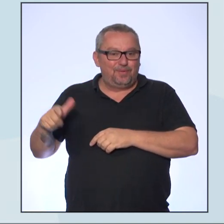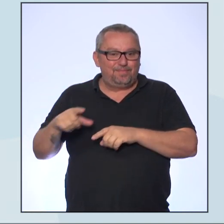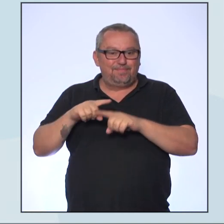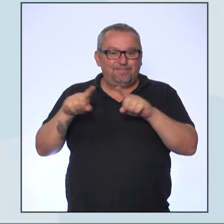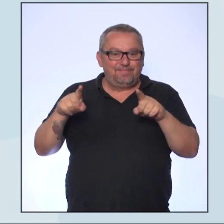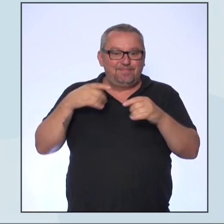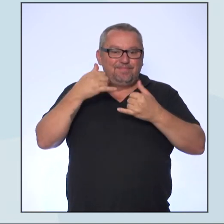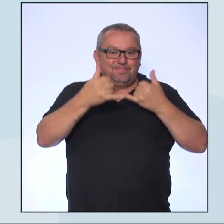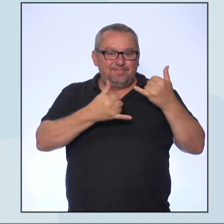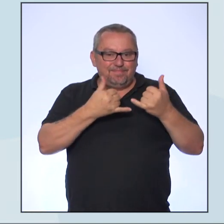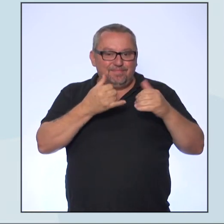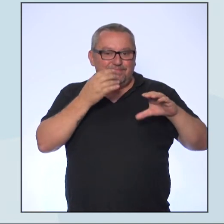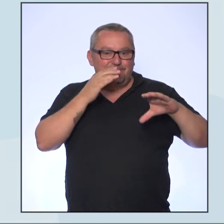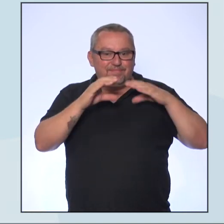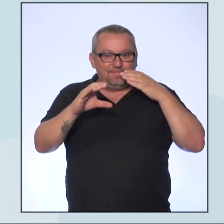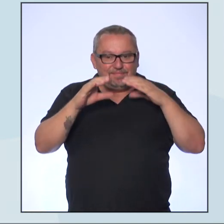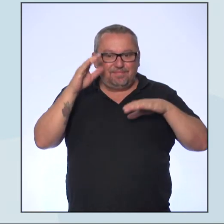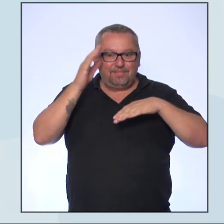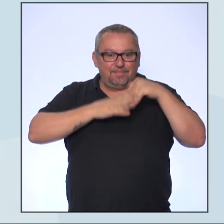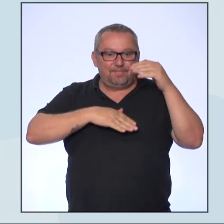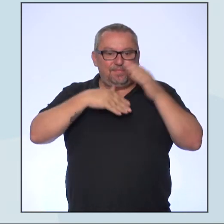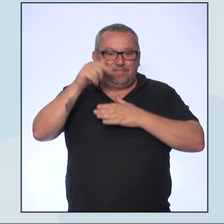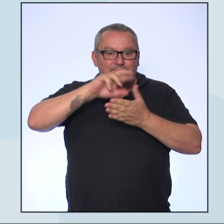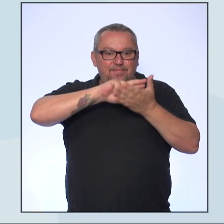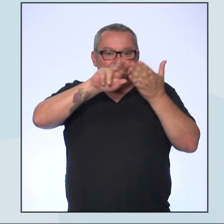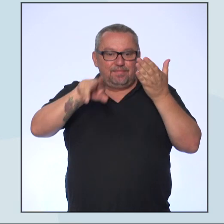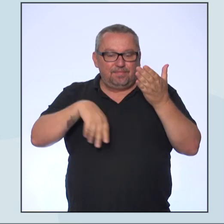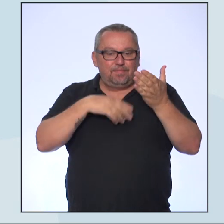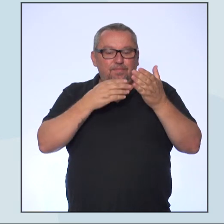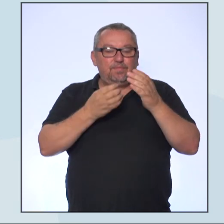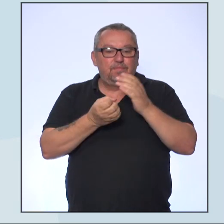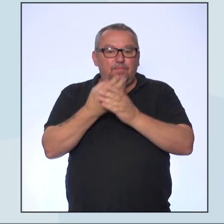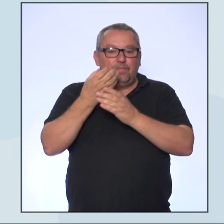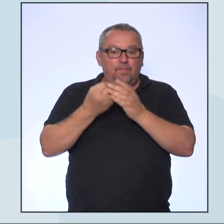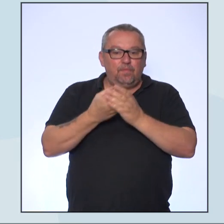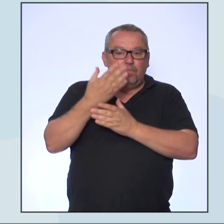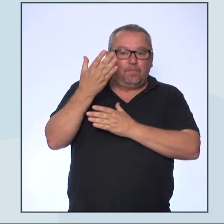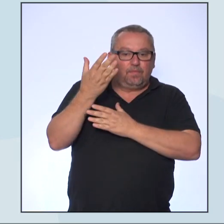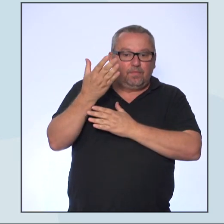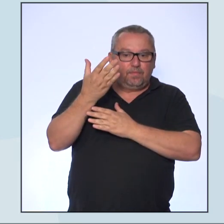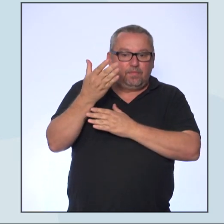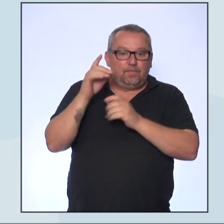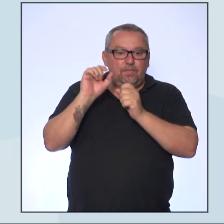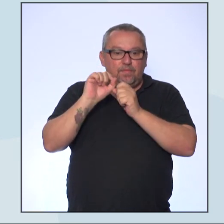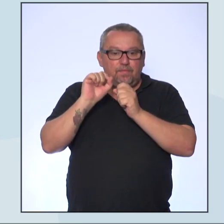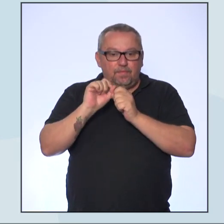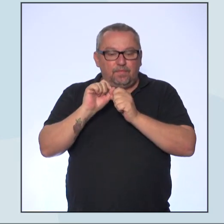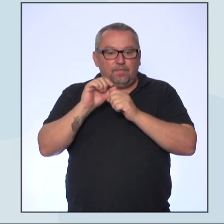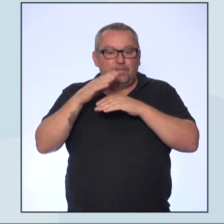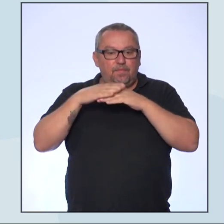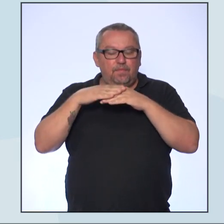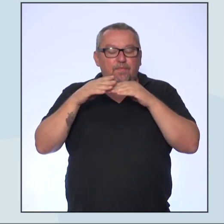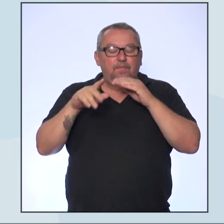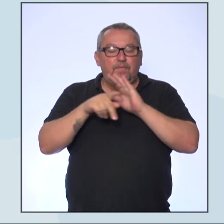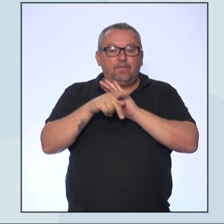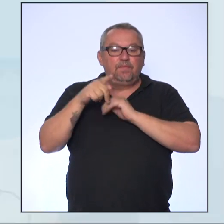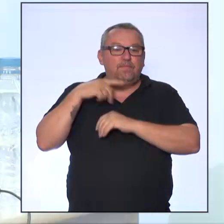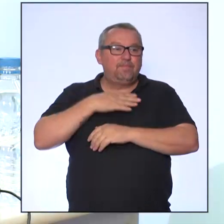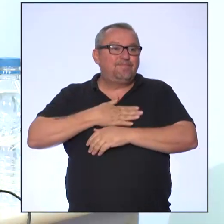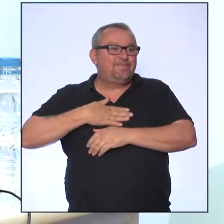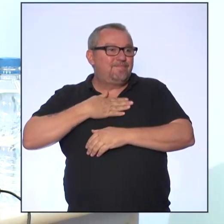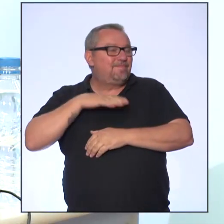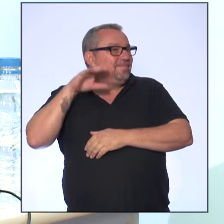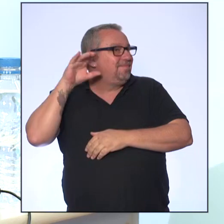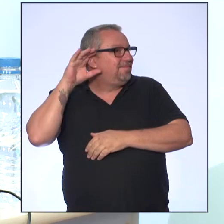outros, por meio de jogos, canções e práticas diversas de composição ou criação, execução e